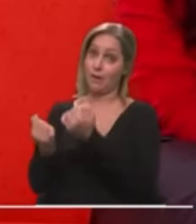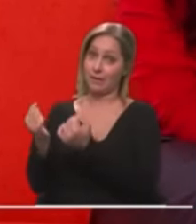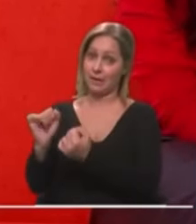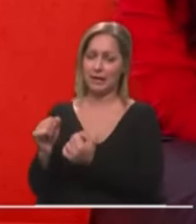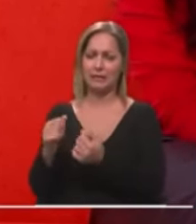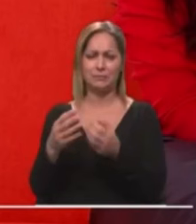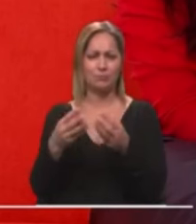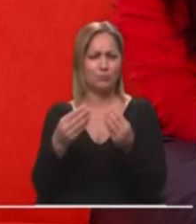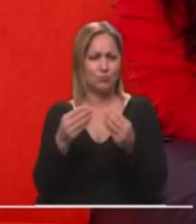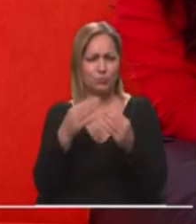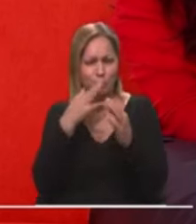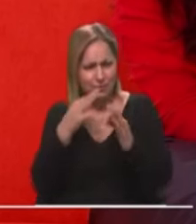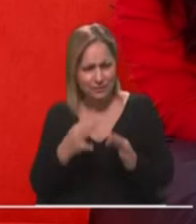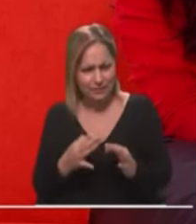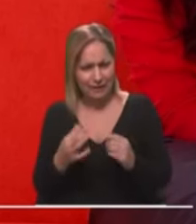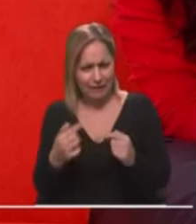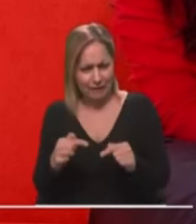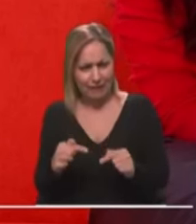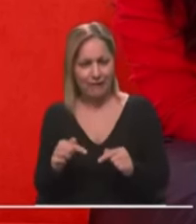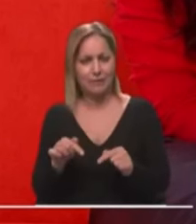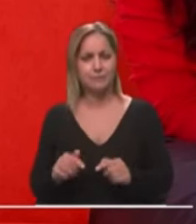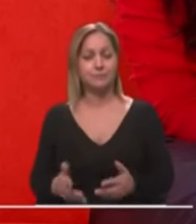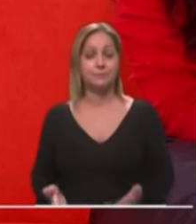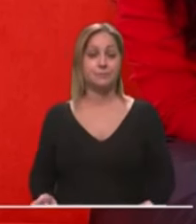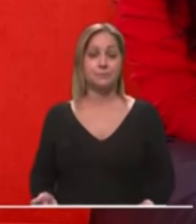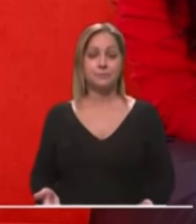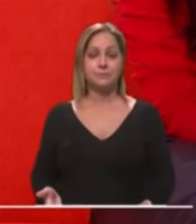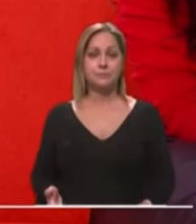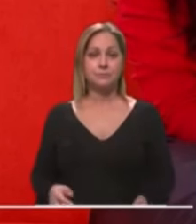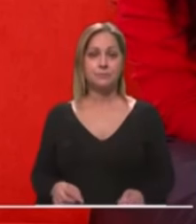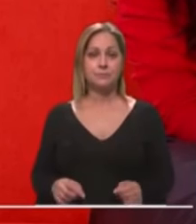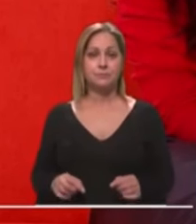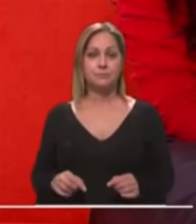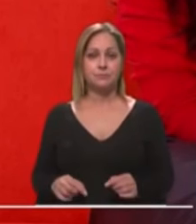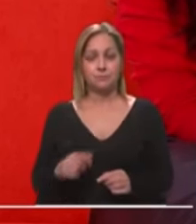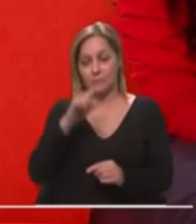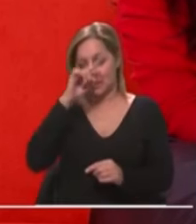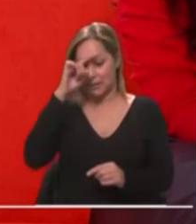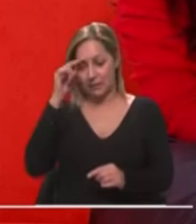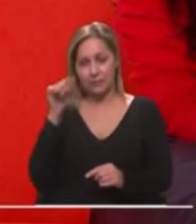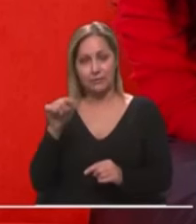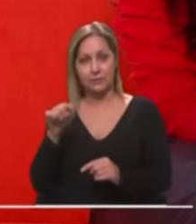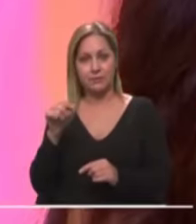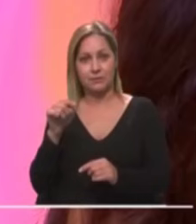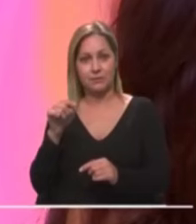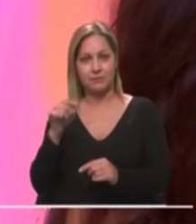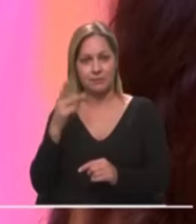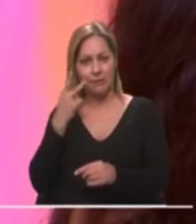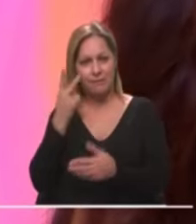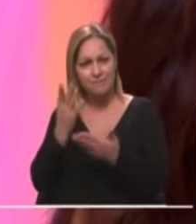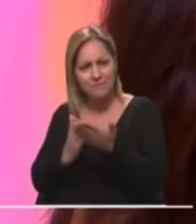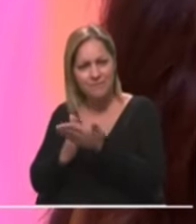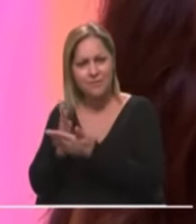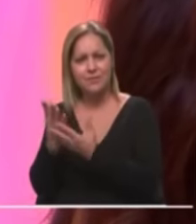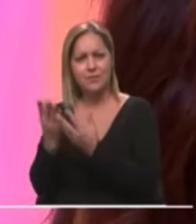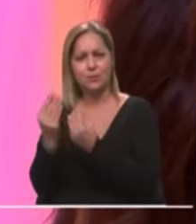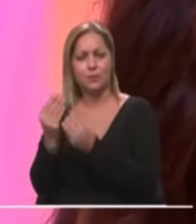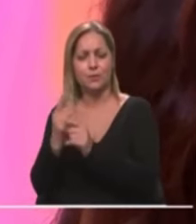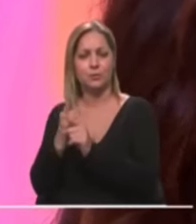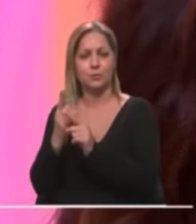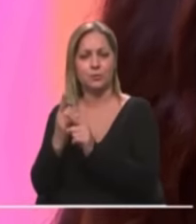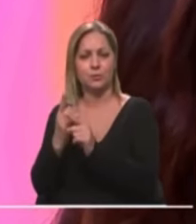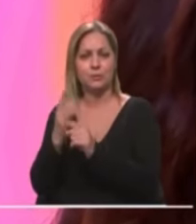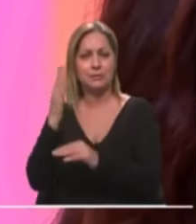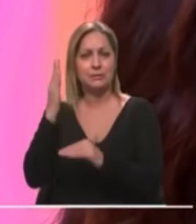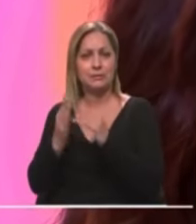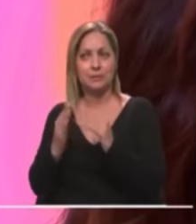Coisas muito, muito, muito sérias e é muito difícil viver com esse medo, não é? Porque às tantas as coisas escalam para um nível que nós não